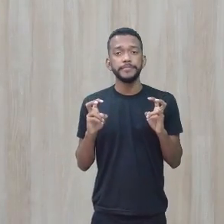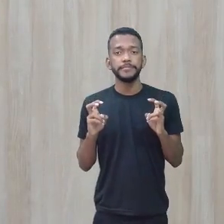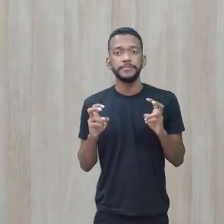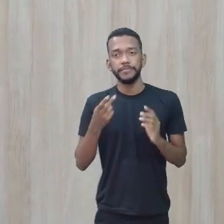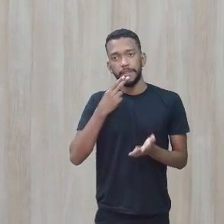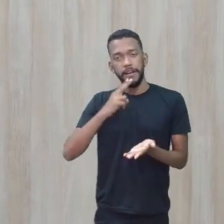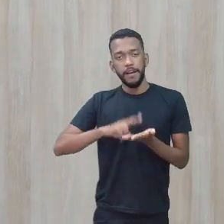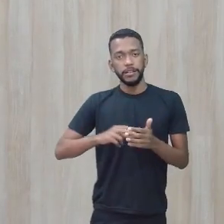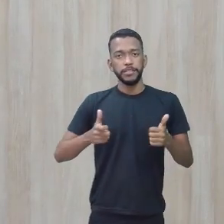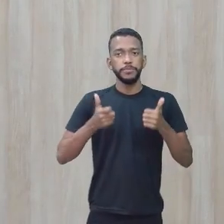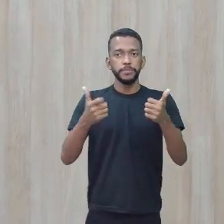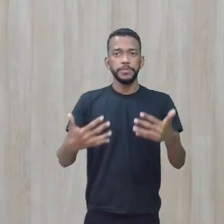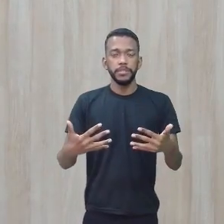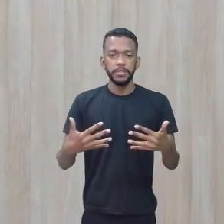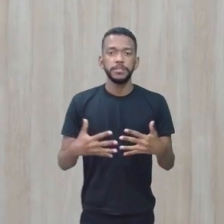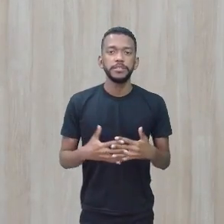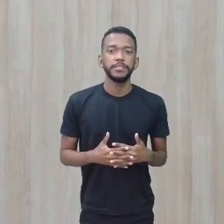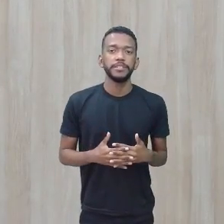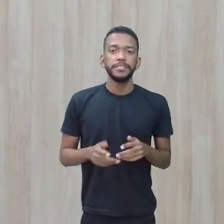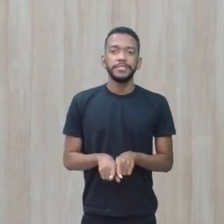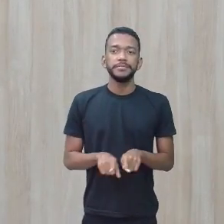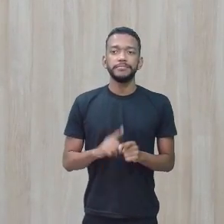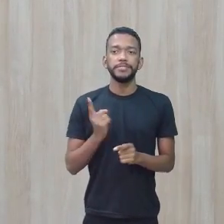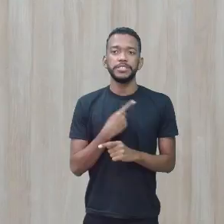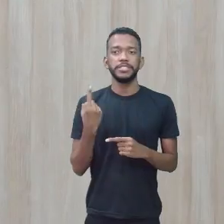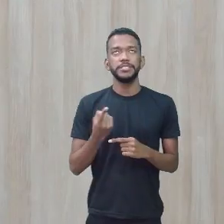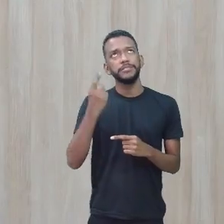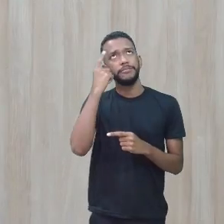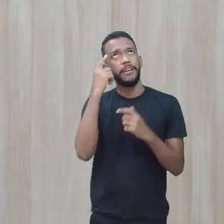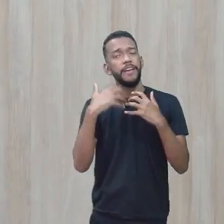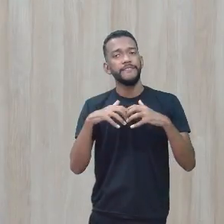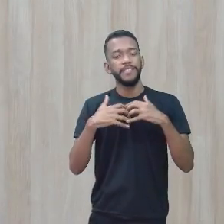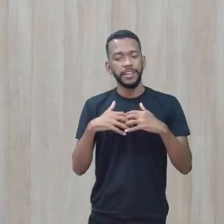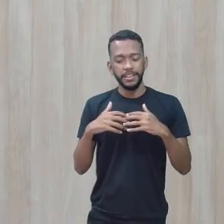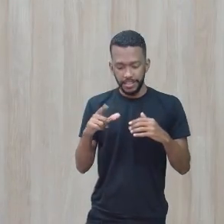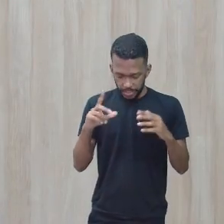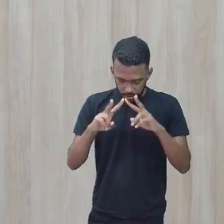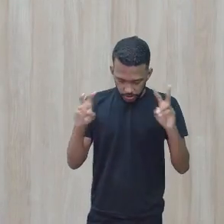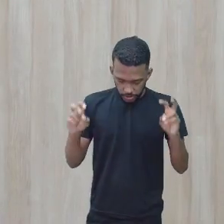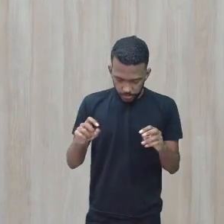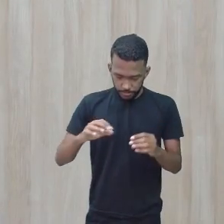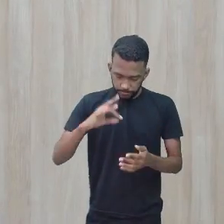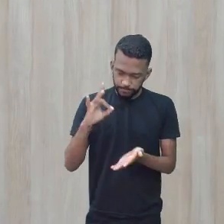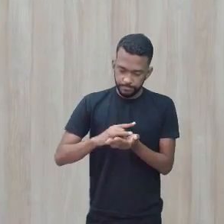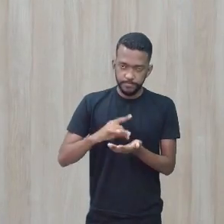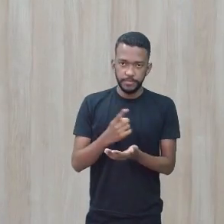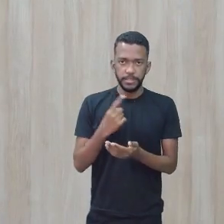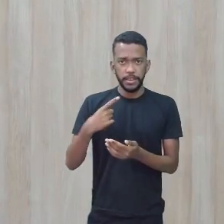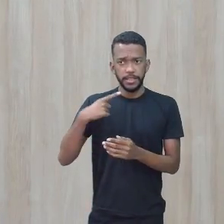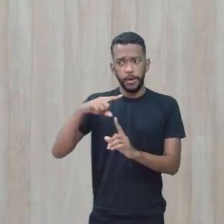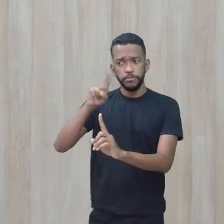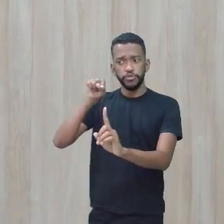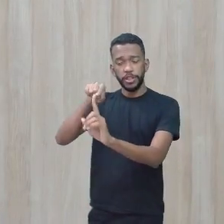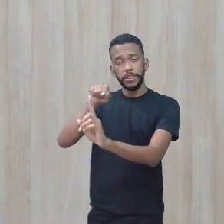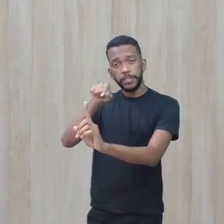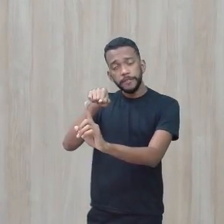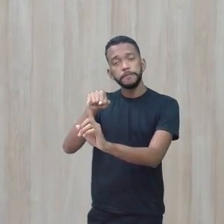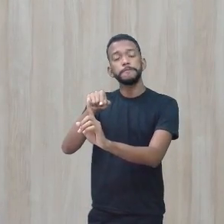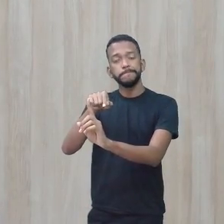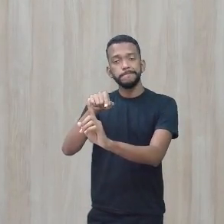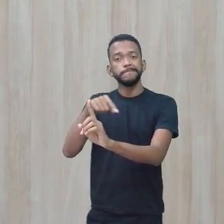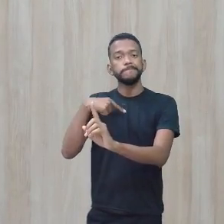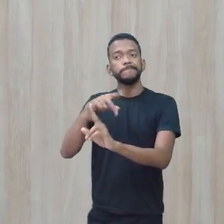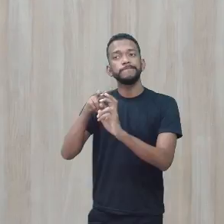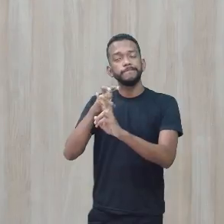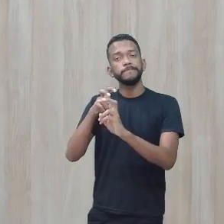carta traz e faz a gente refletir justamente o que a gente estava vendo, né, como ela tem de objetivo a questão da